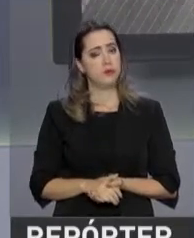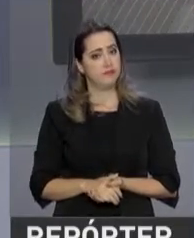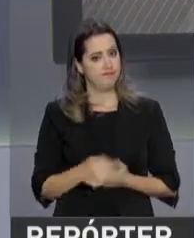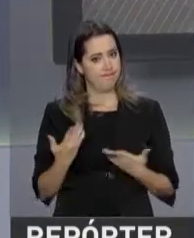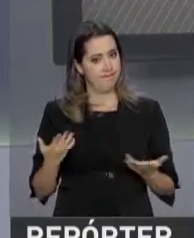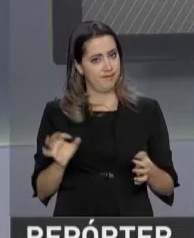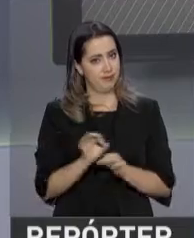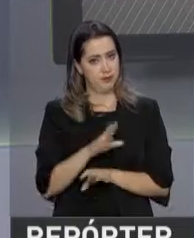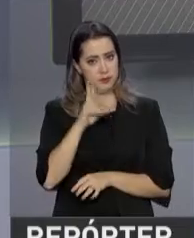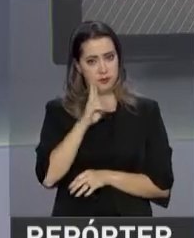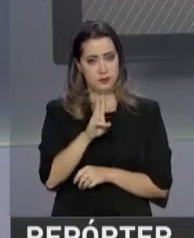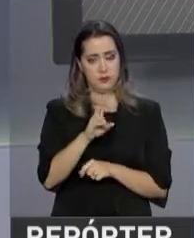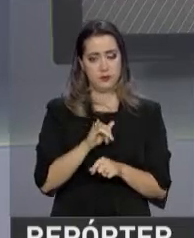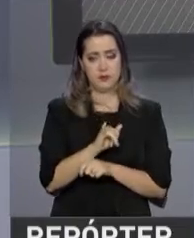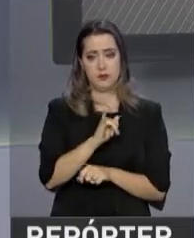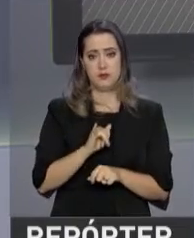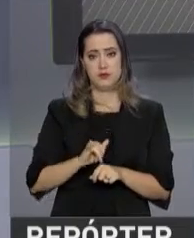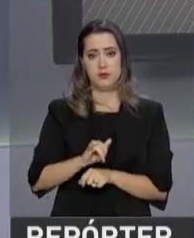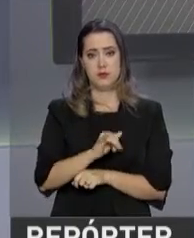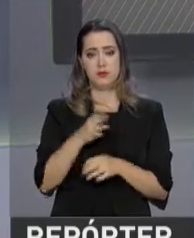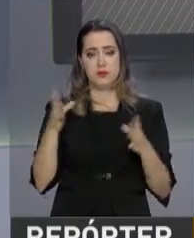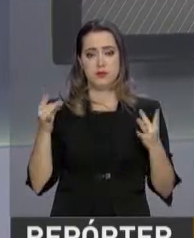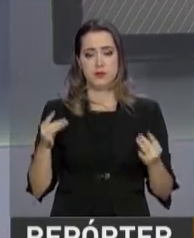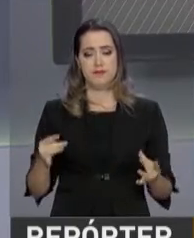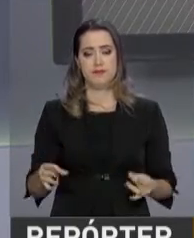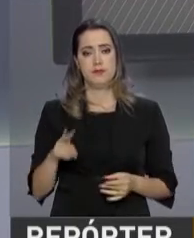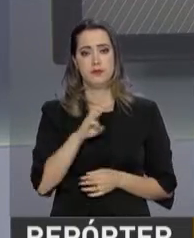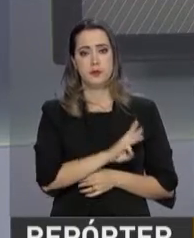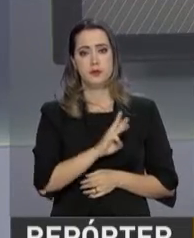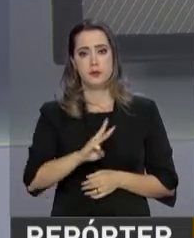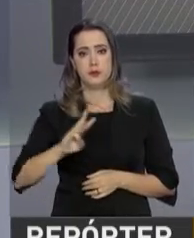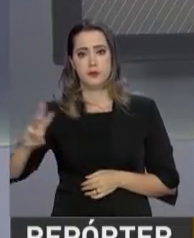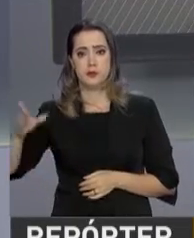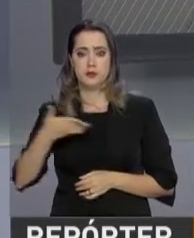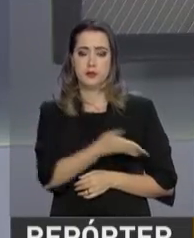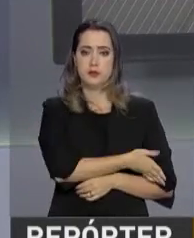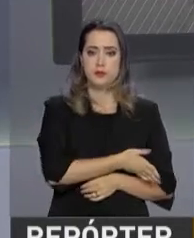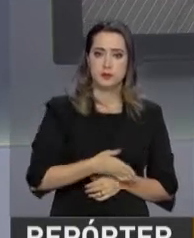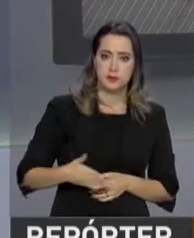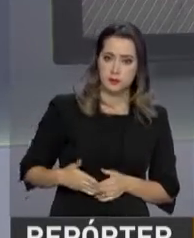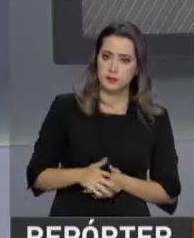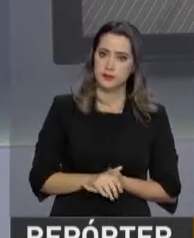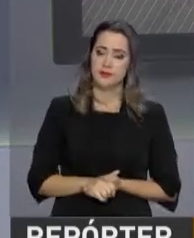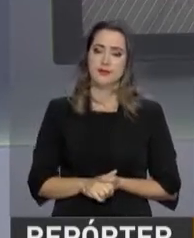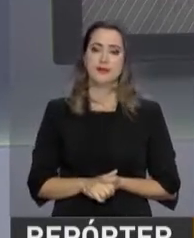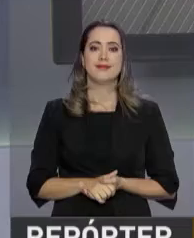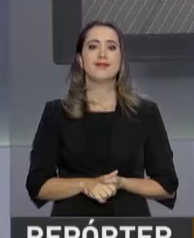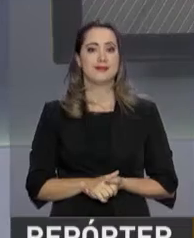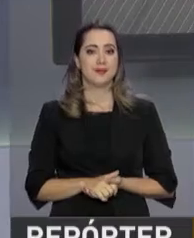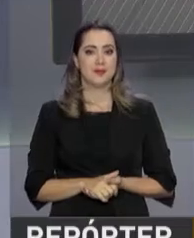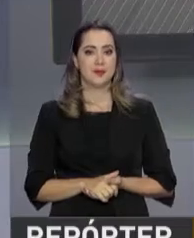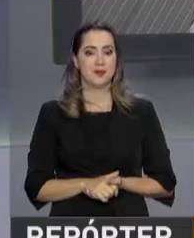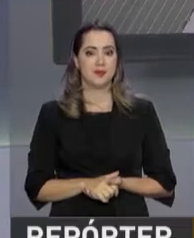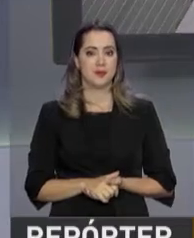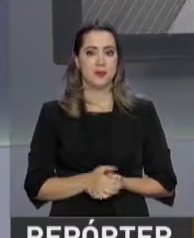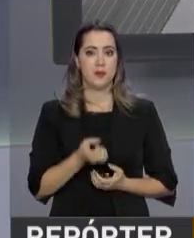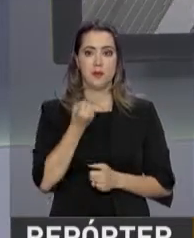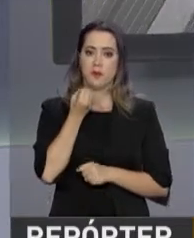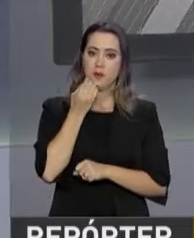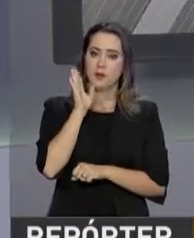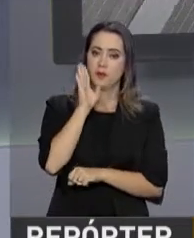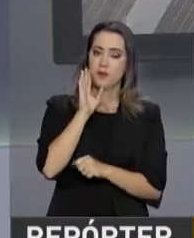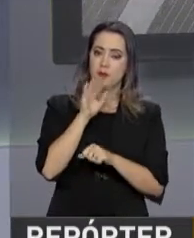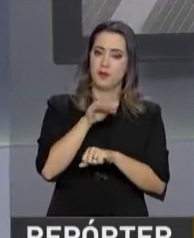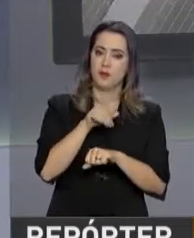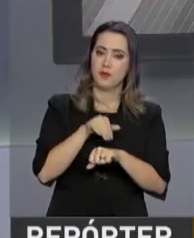reportagens no youtube e toda a nossa programação também está na página da gnr na internet uma boa noite pra você continue com a gente